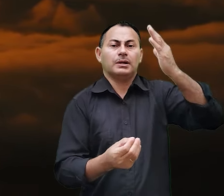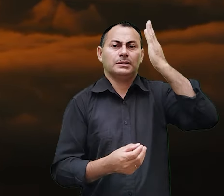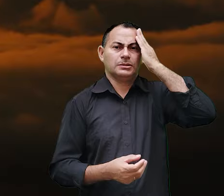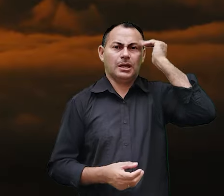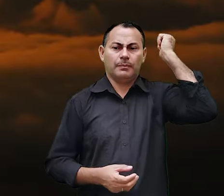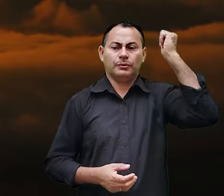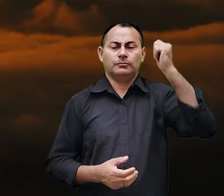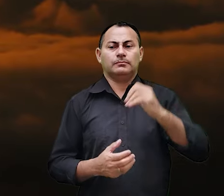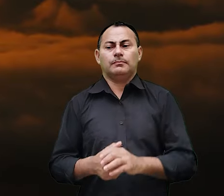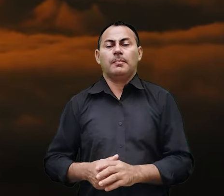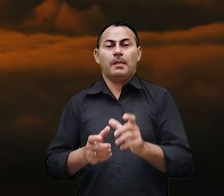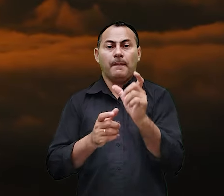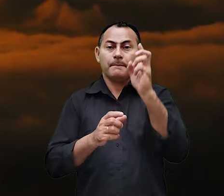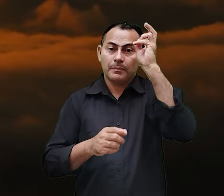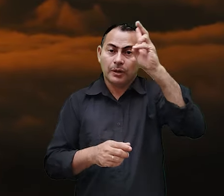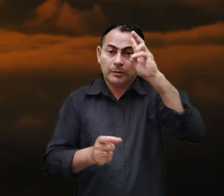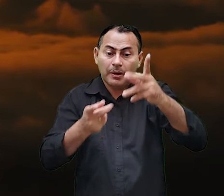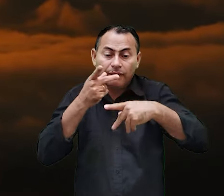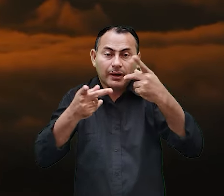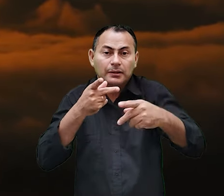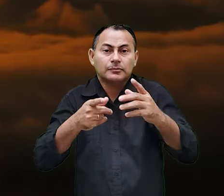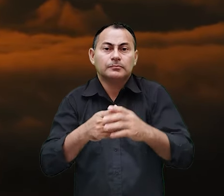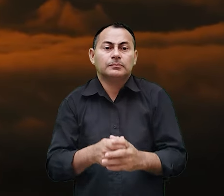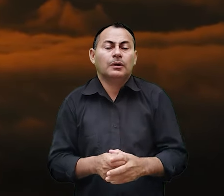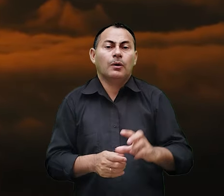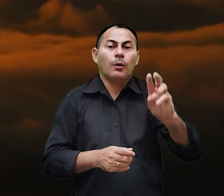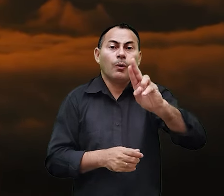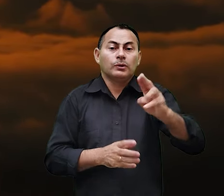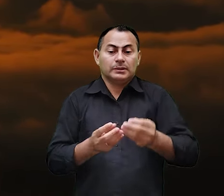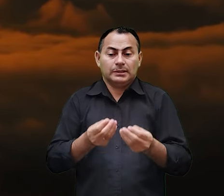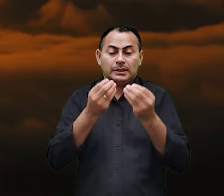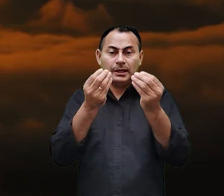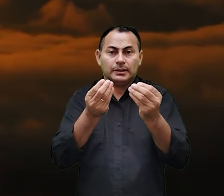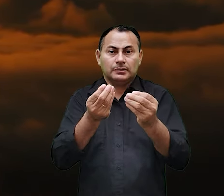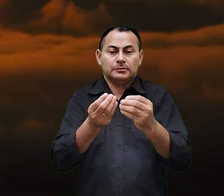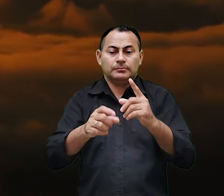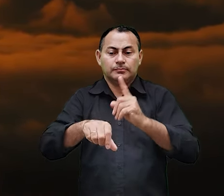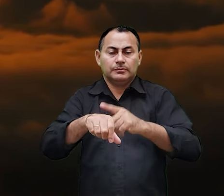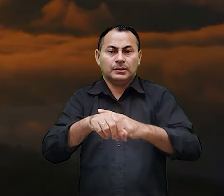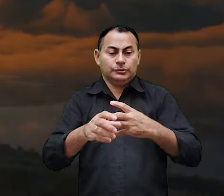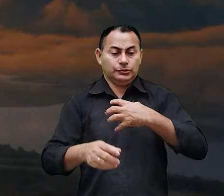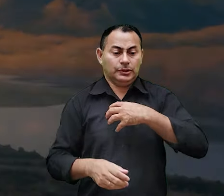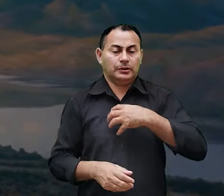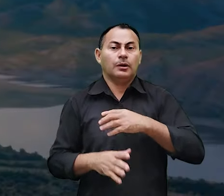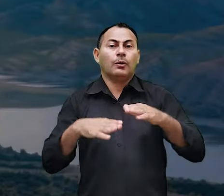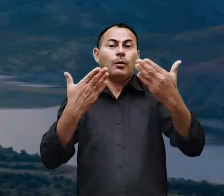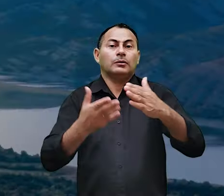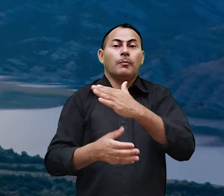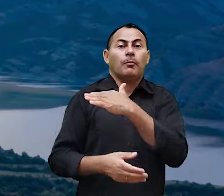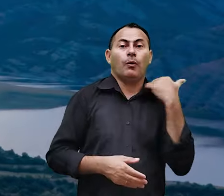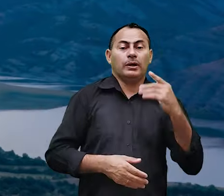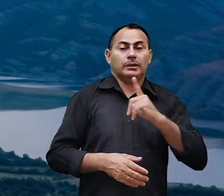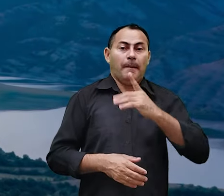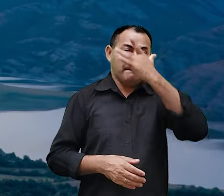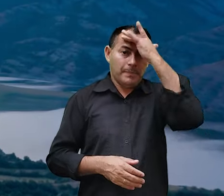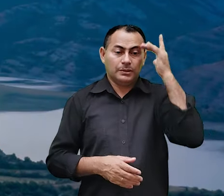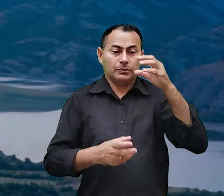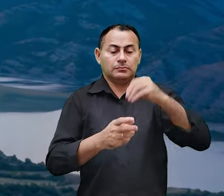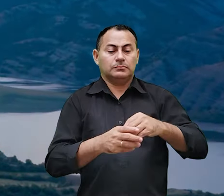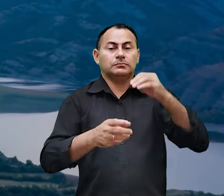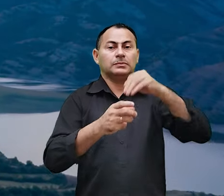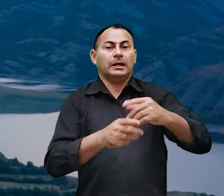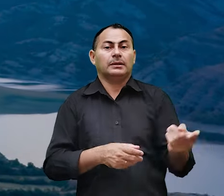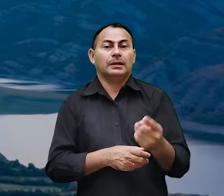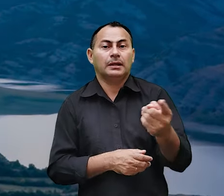conquista almas é sábio. Essa parábola está dizendo isso. Use o que lhe foi entregue nessa dimensão de tal maneira que quando você morrer